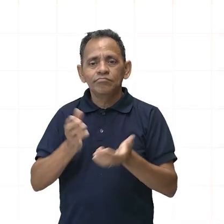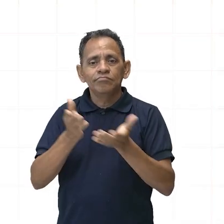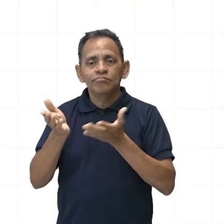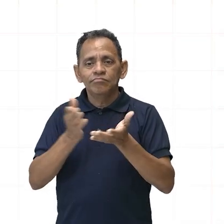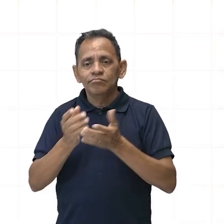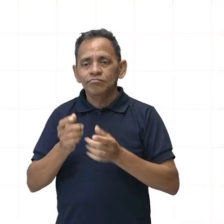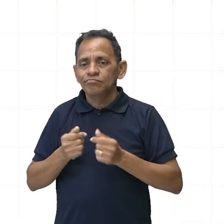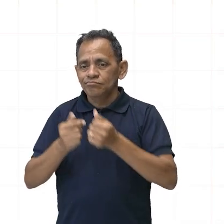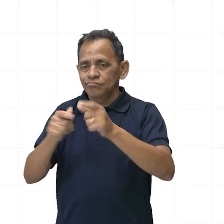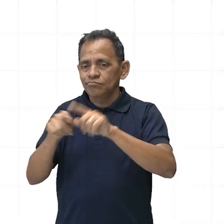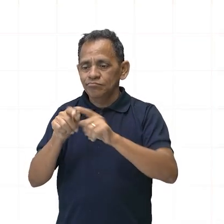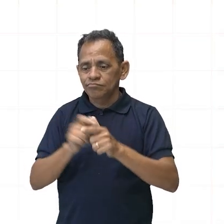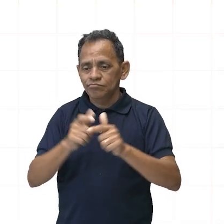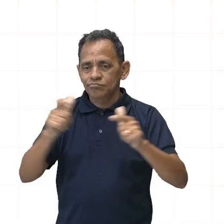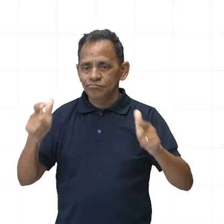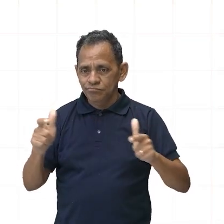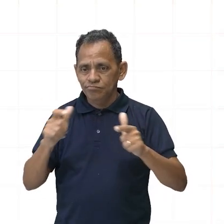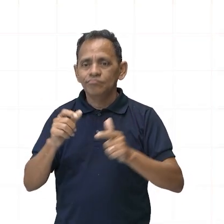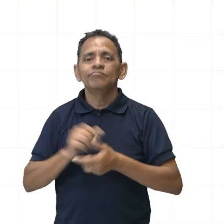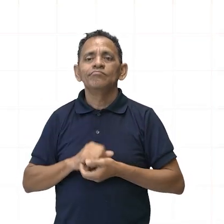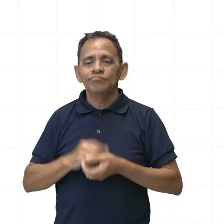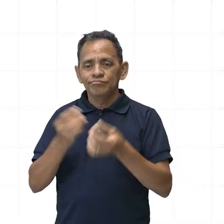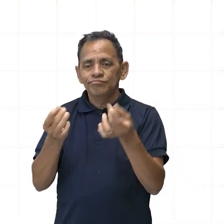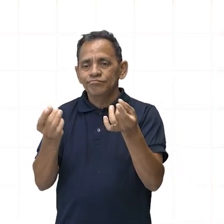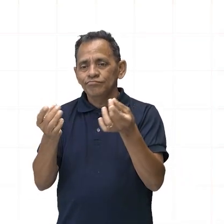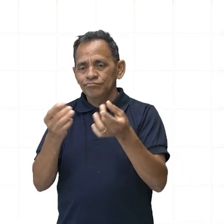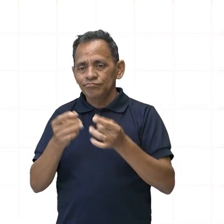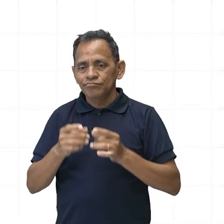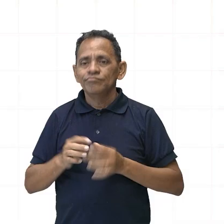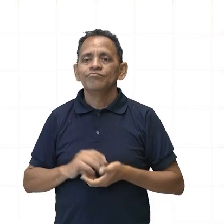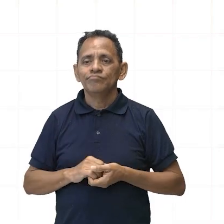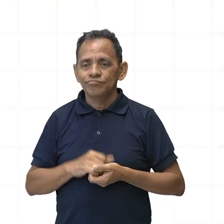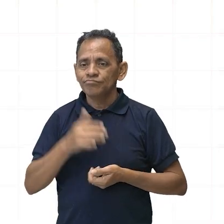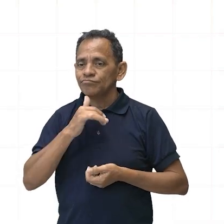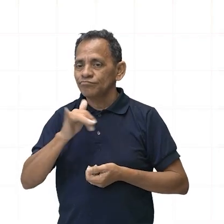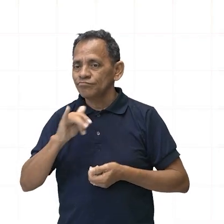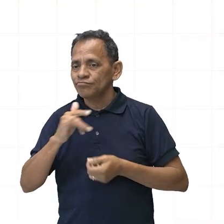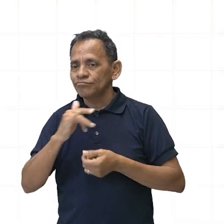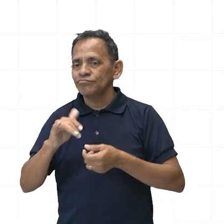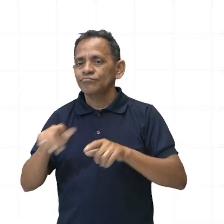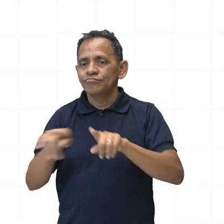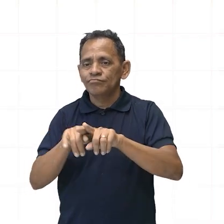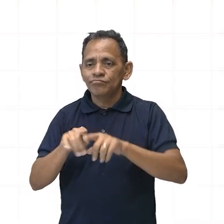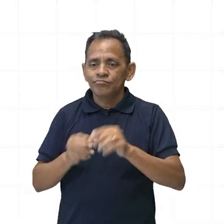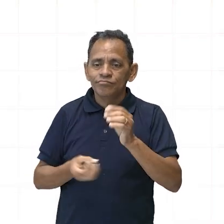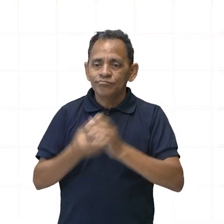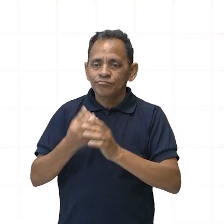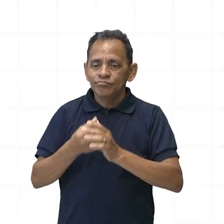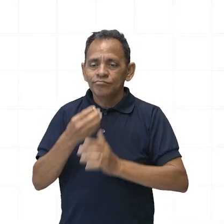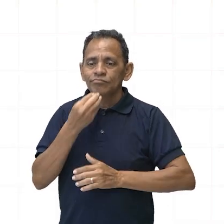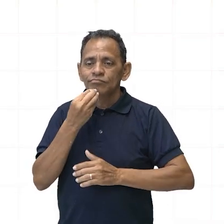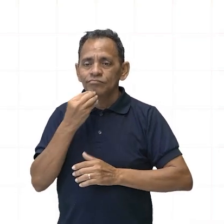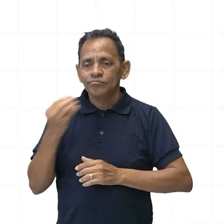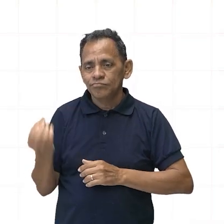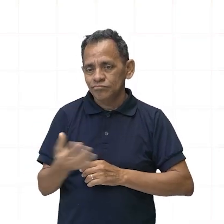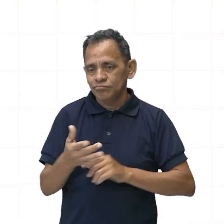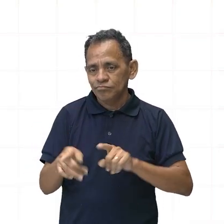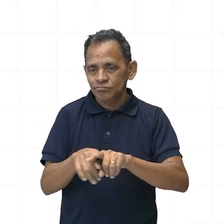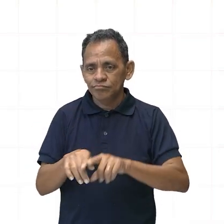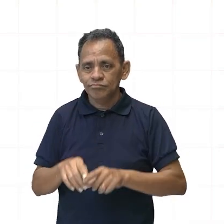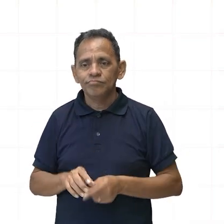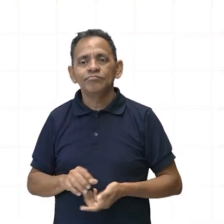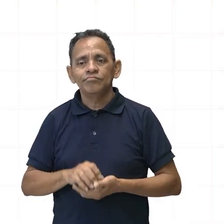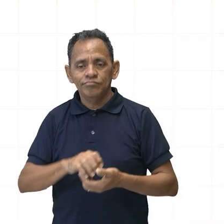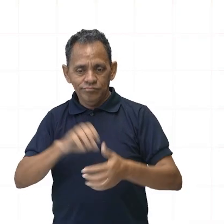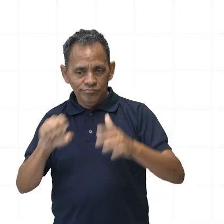e a expansão do comércio eletrônico, eles acabam criando essas novas oportunidades, né, para pequenas